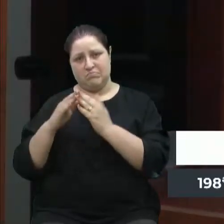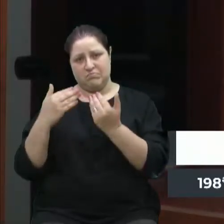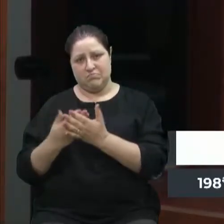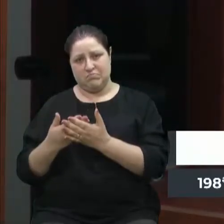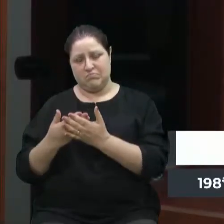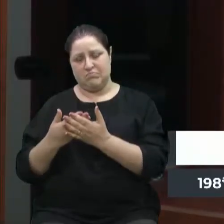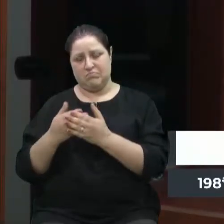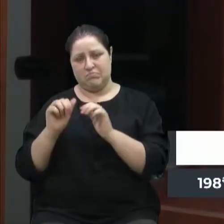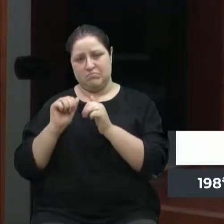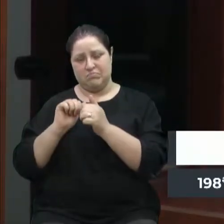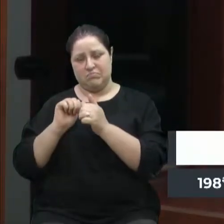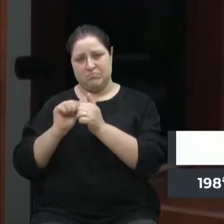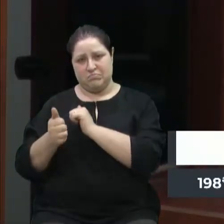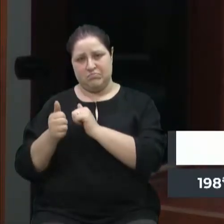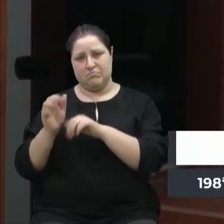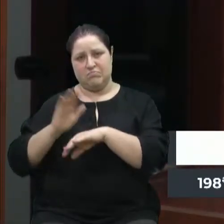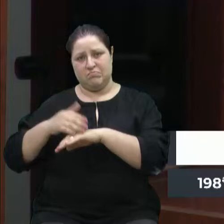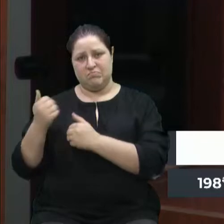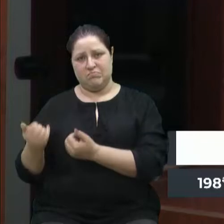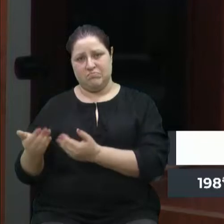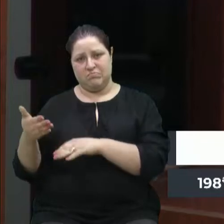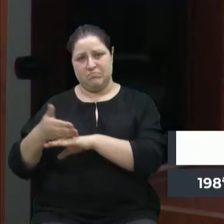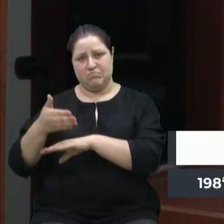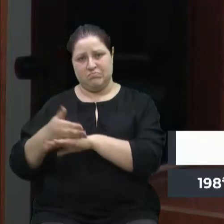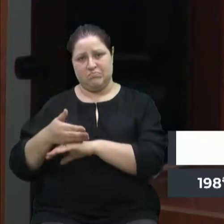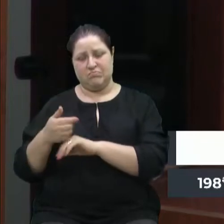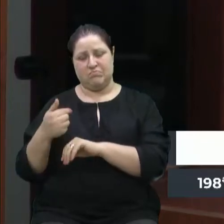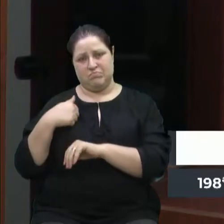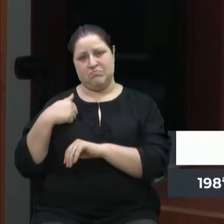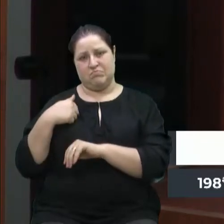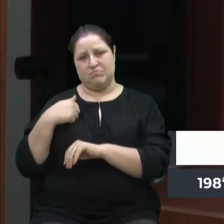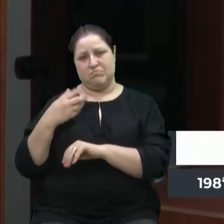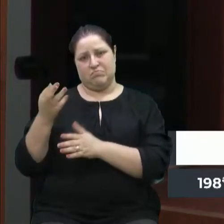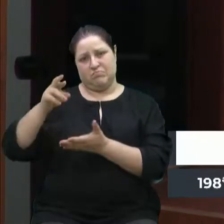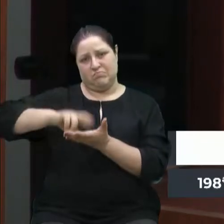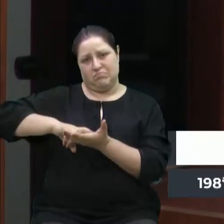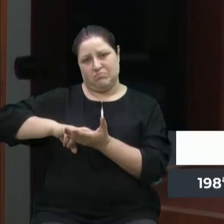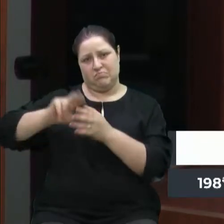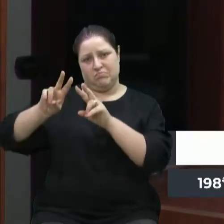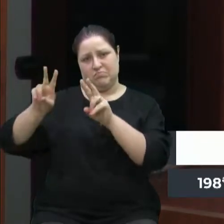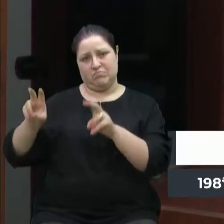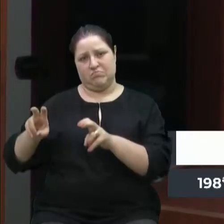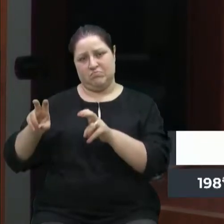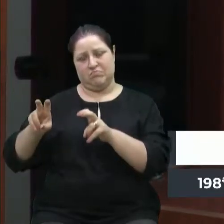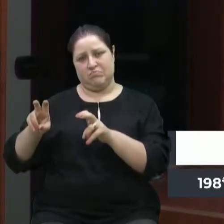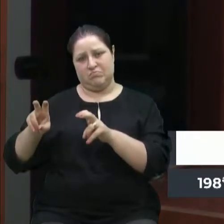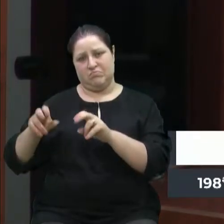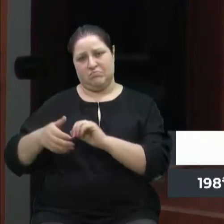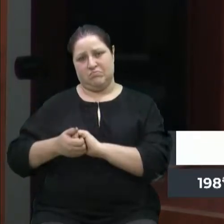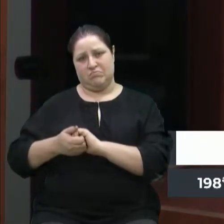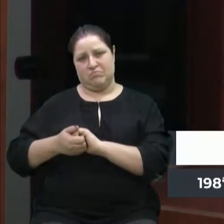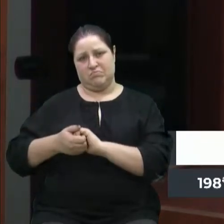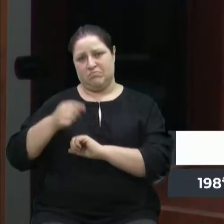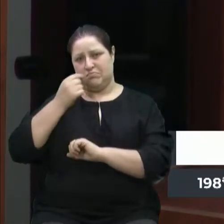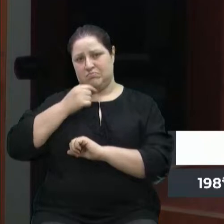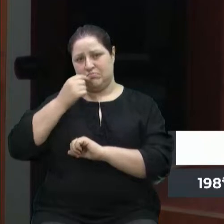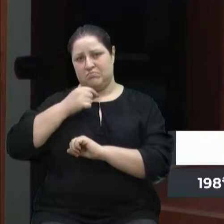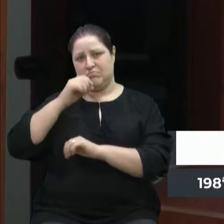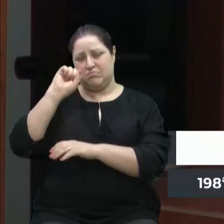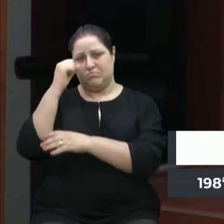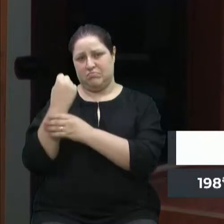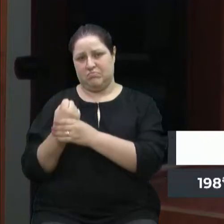mais jovens participando. Então, deixo aqui o registro com relação à questão do Caxias do Sul Basquete. Acho que